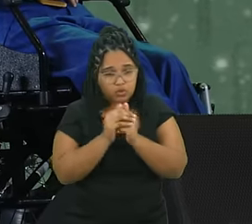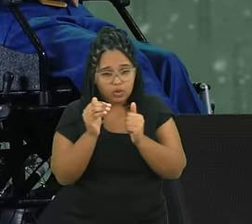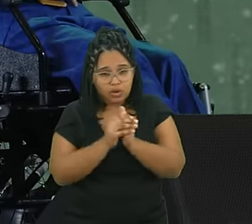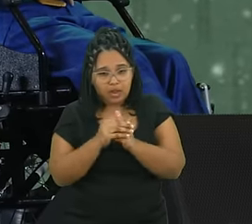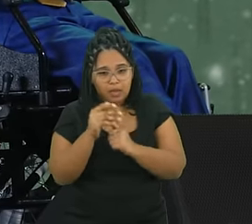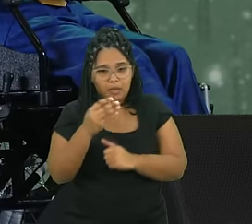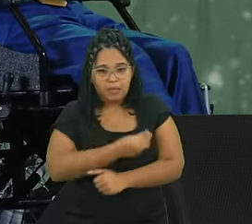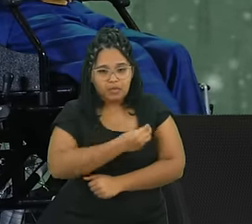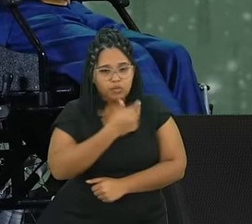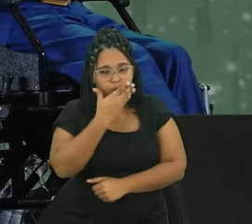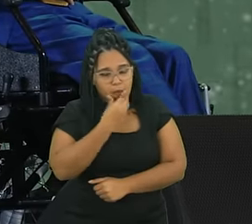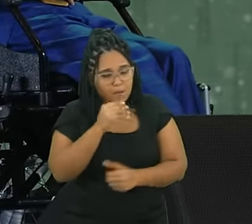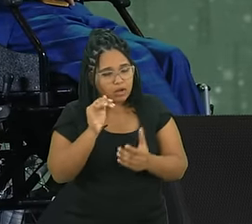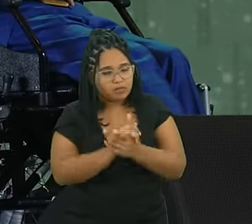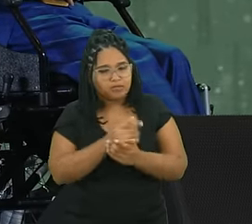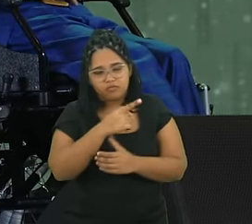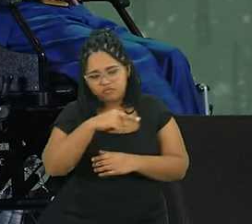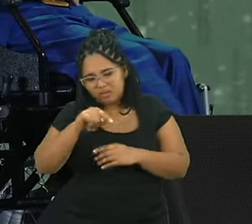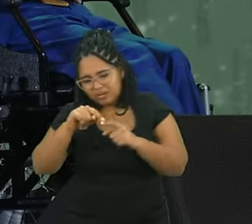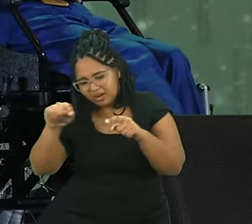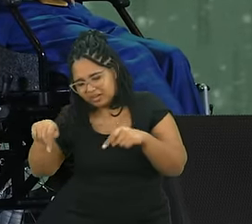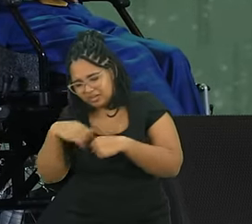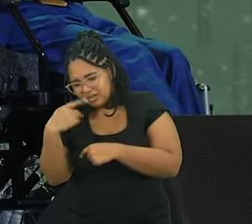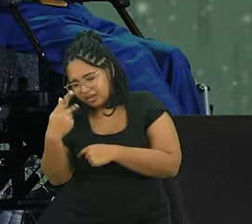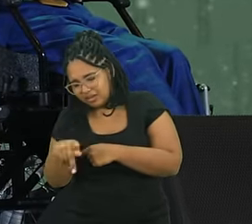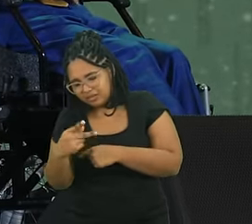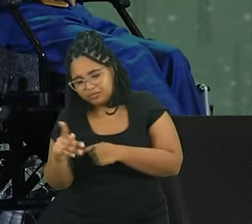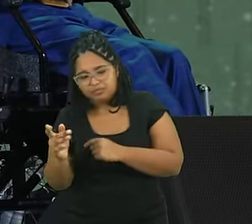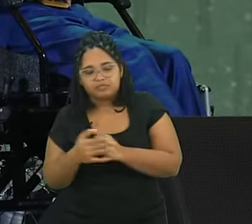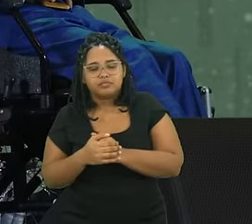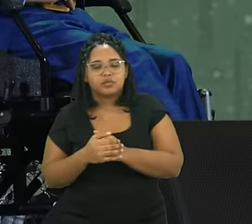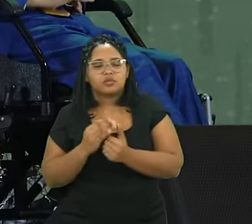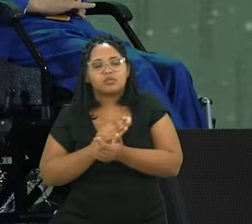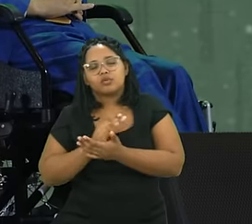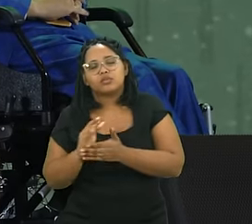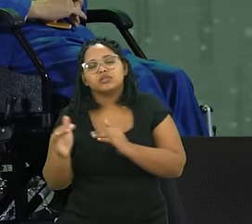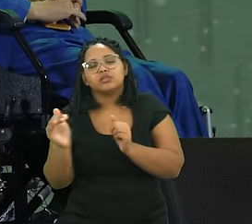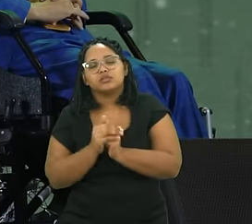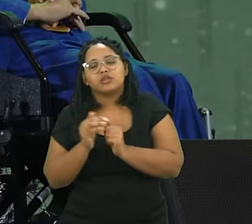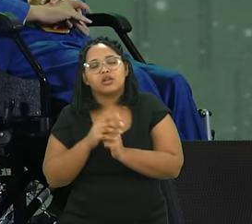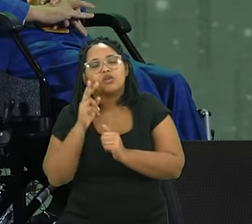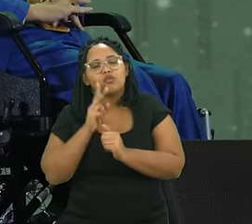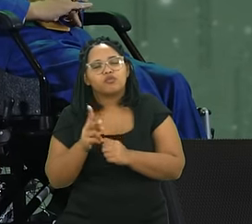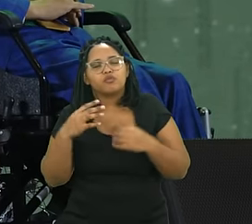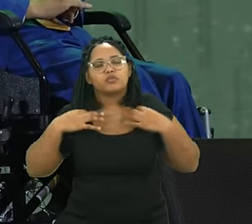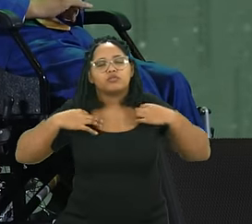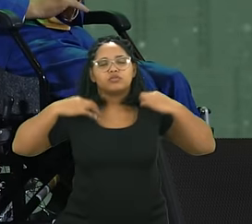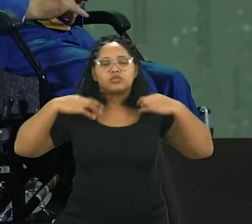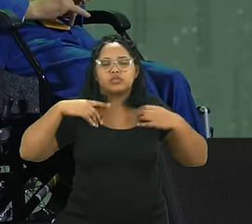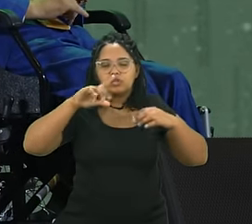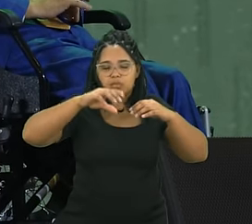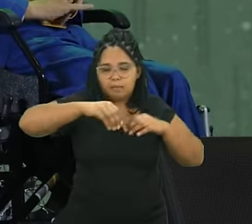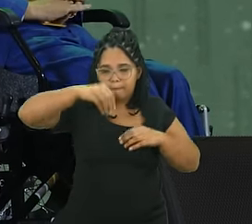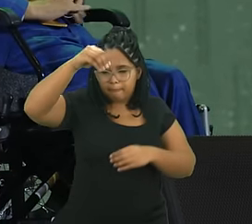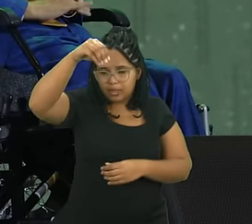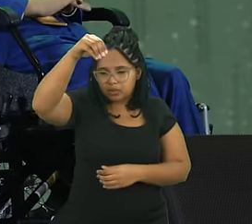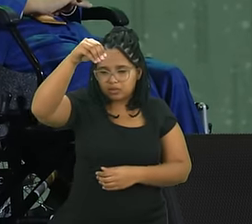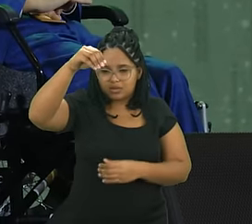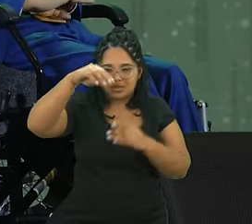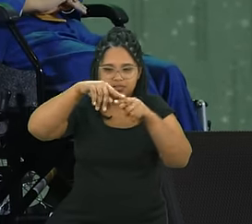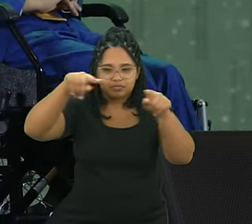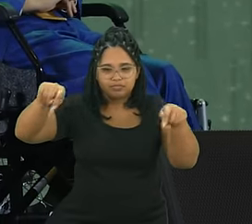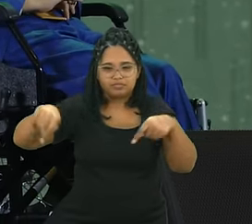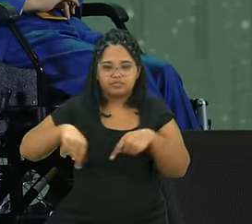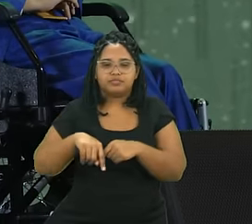sala dele. E nós fomos até a sala dele e começamos a orar. E eu vi uma blusa dele pendurada no cabide ali dentro da sala